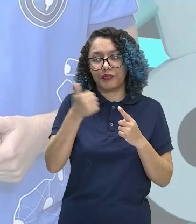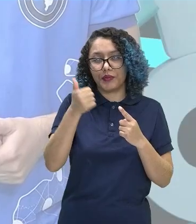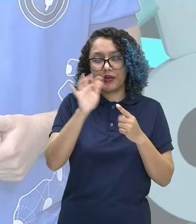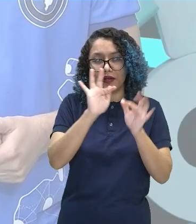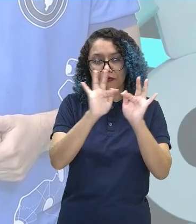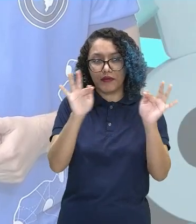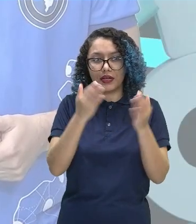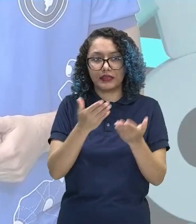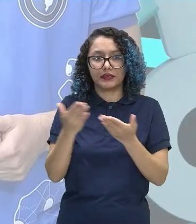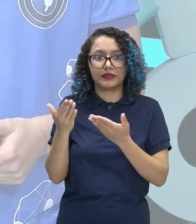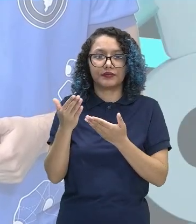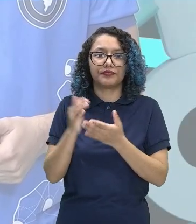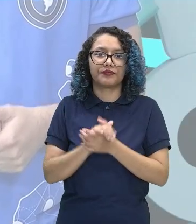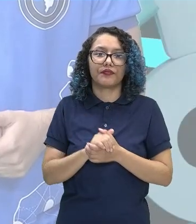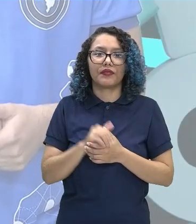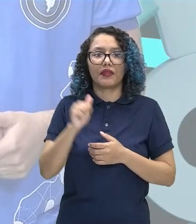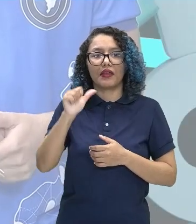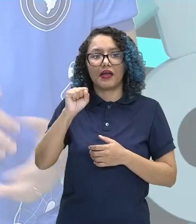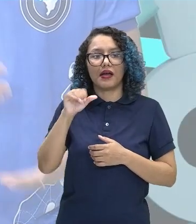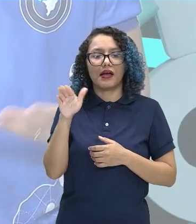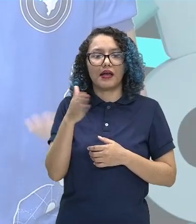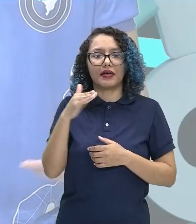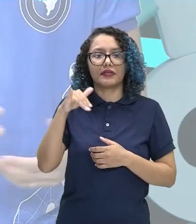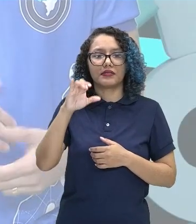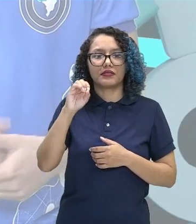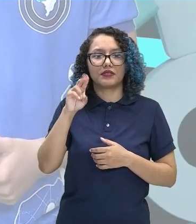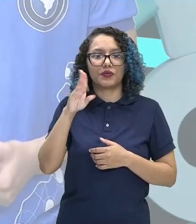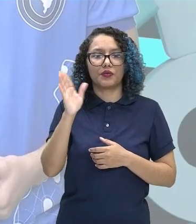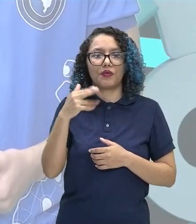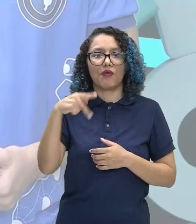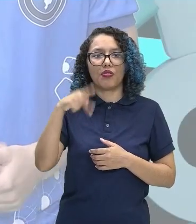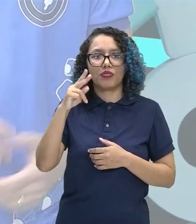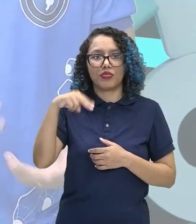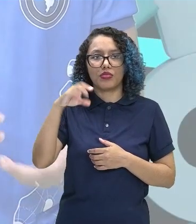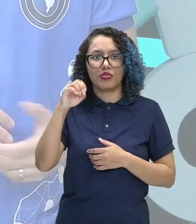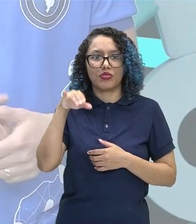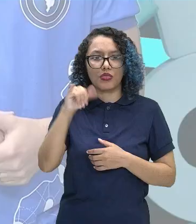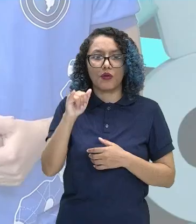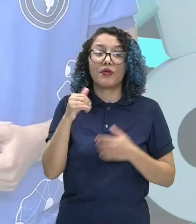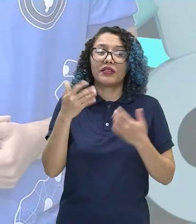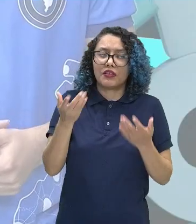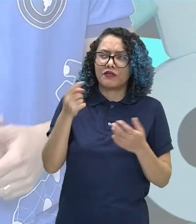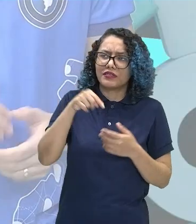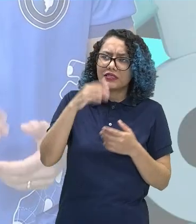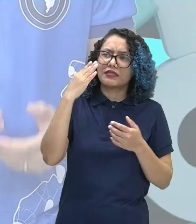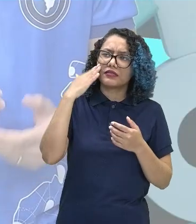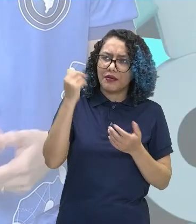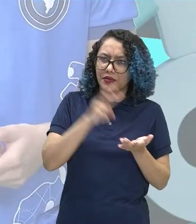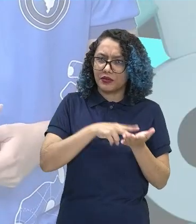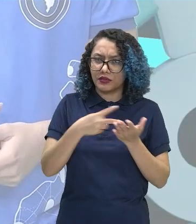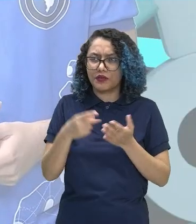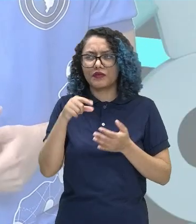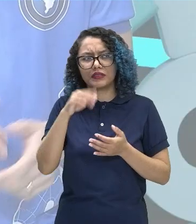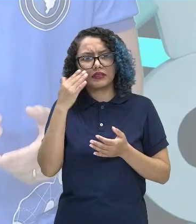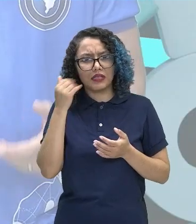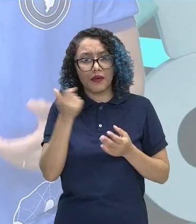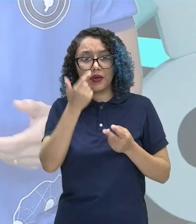you know, a primeira delas aqui, as you know. Então, como você sabe. Nós temos uma outra que é